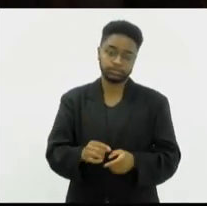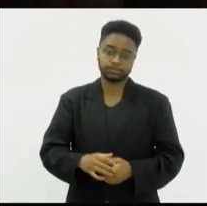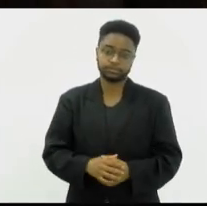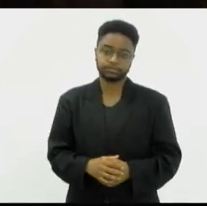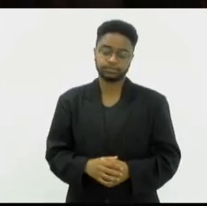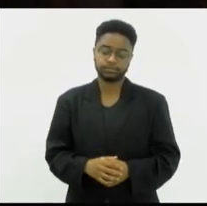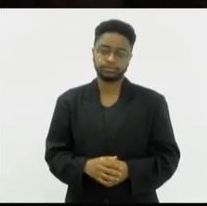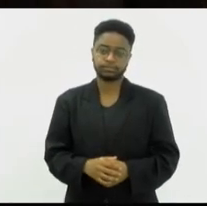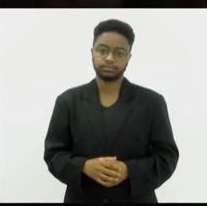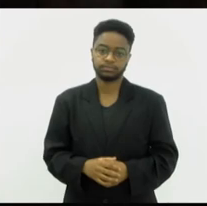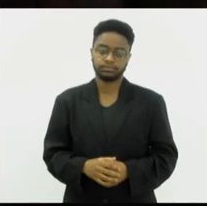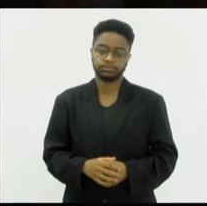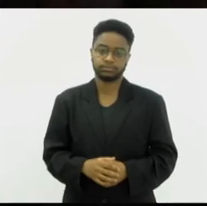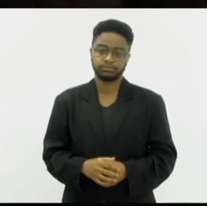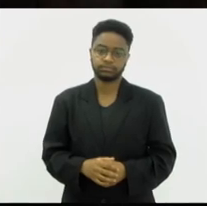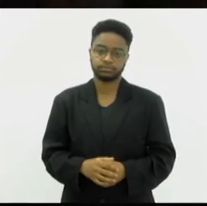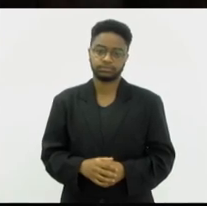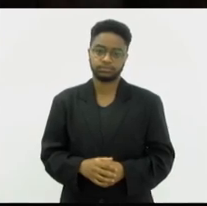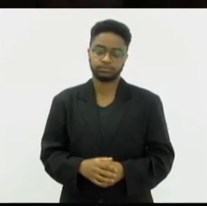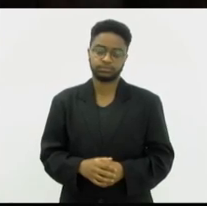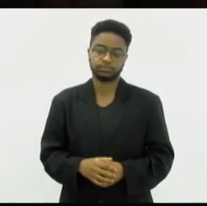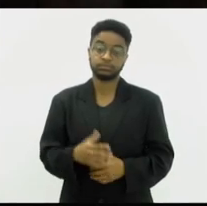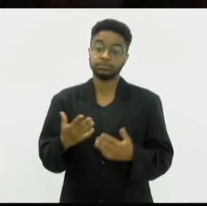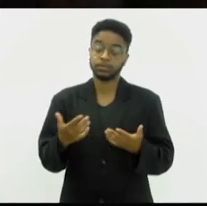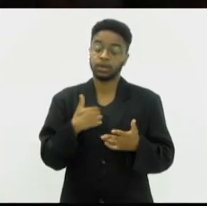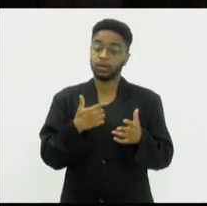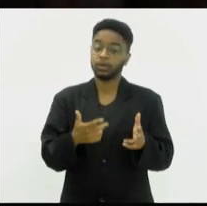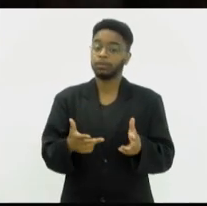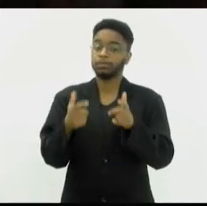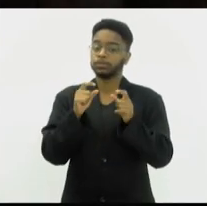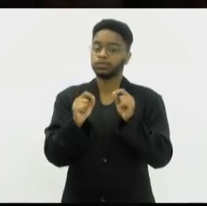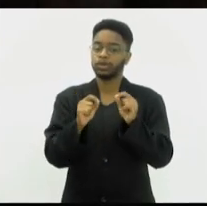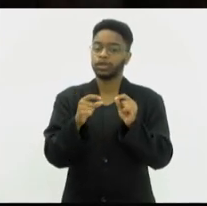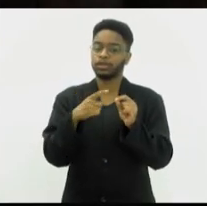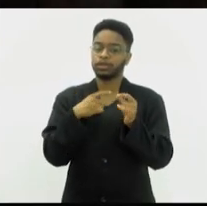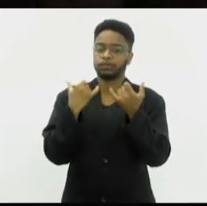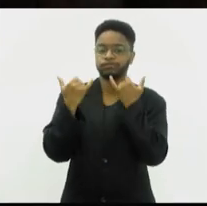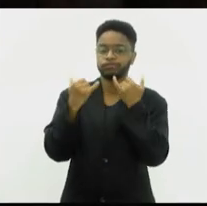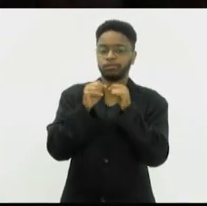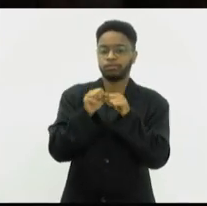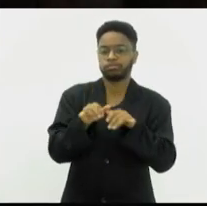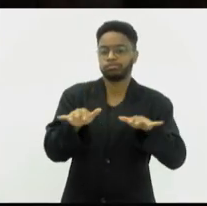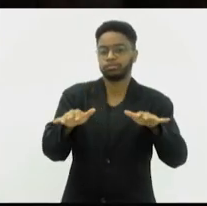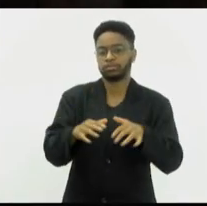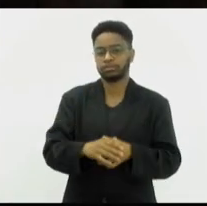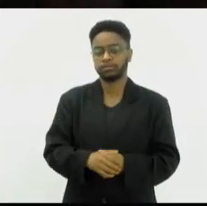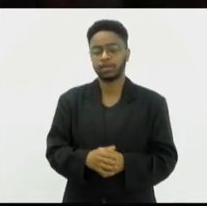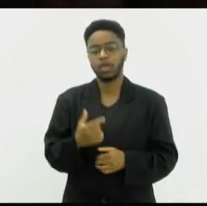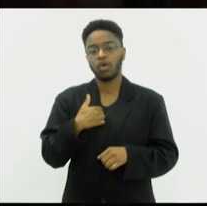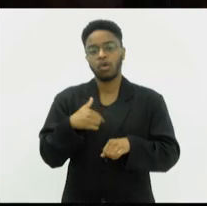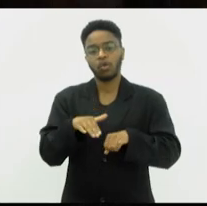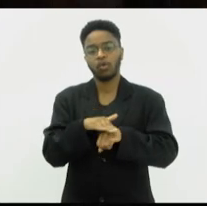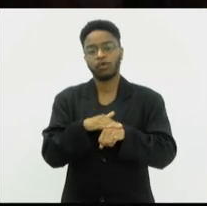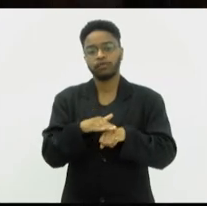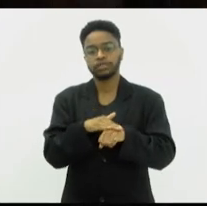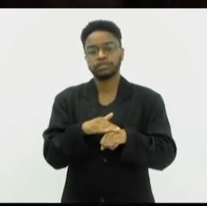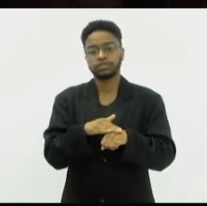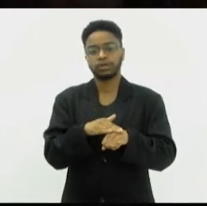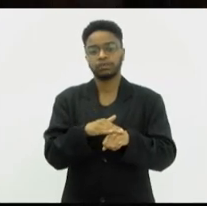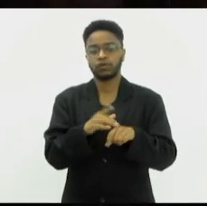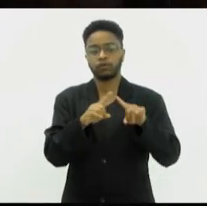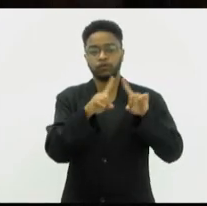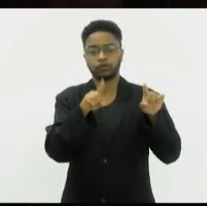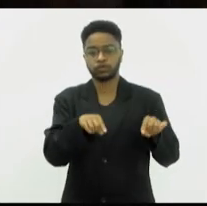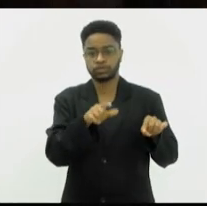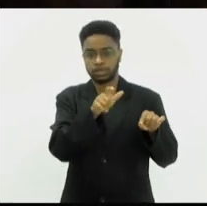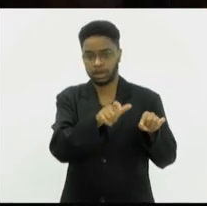E eu estava observando, porque as notícias chegam, eu conversei com um grupo de funcionários do Banco de Carreira,